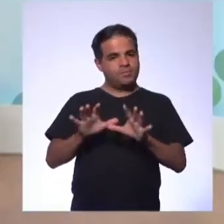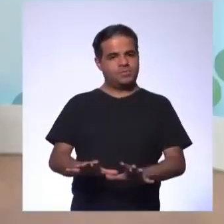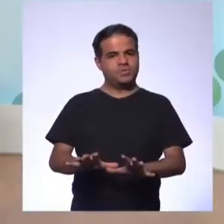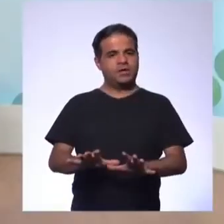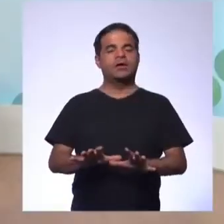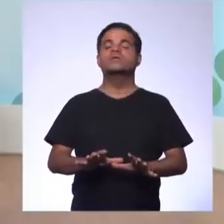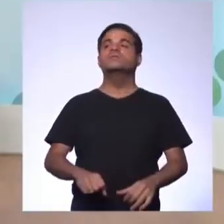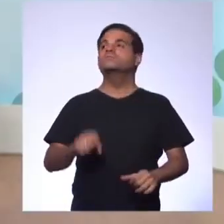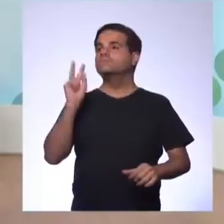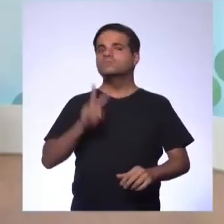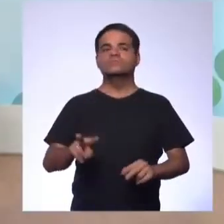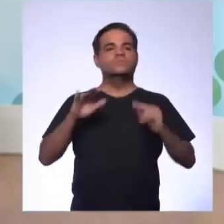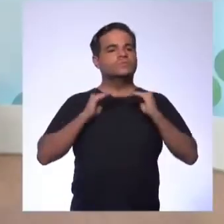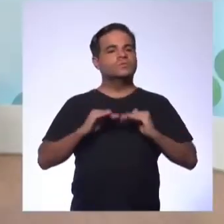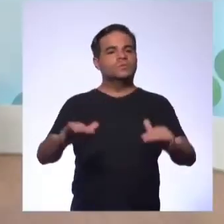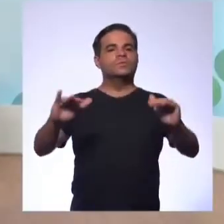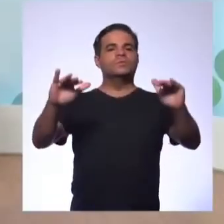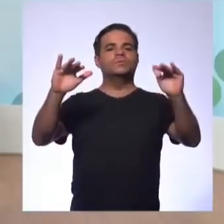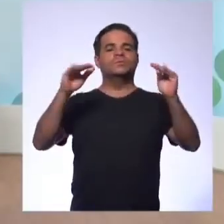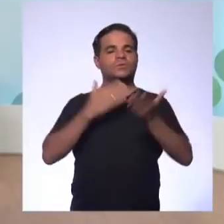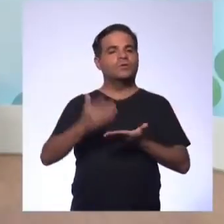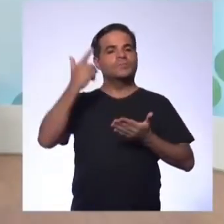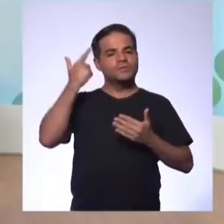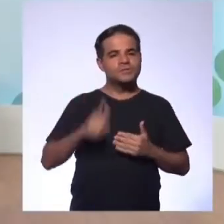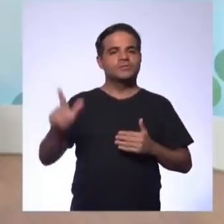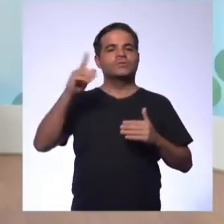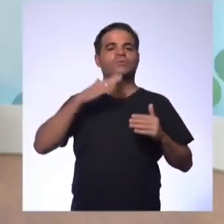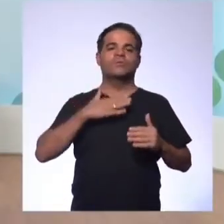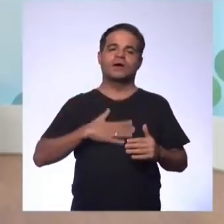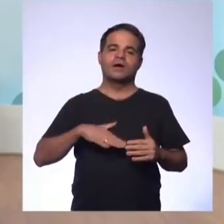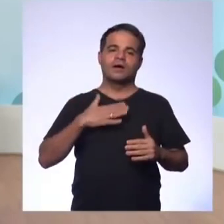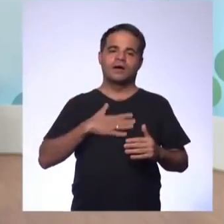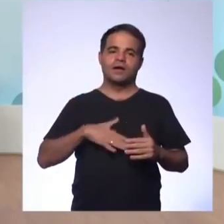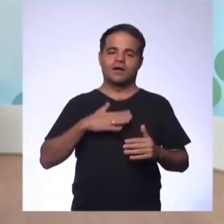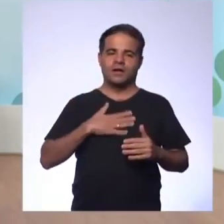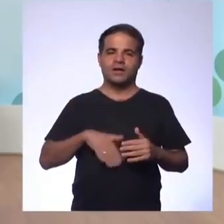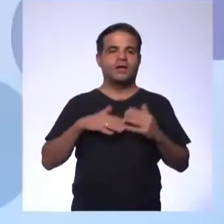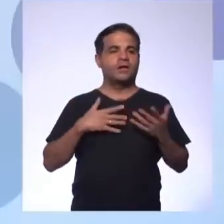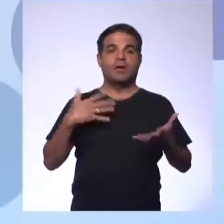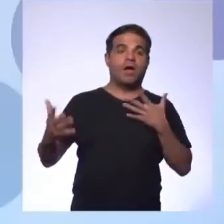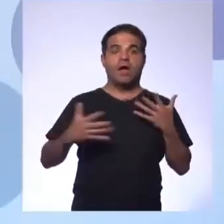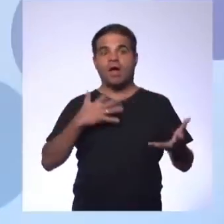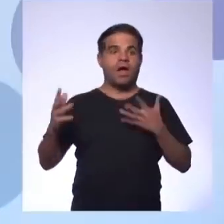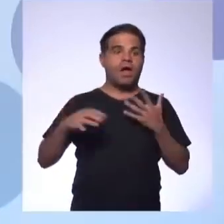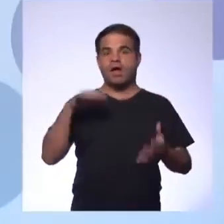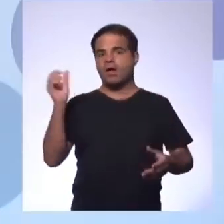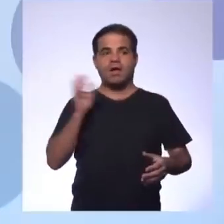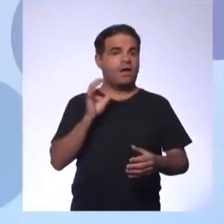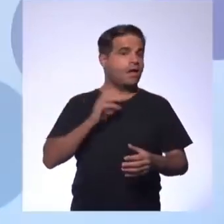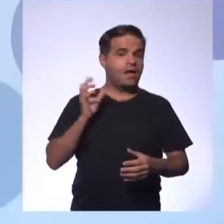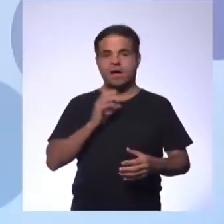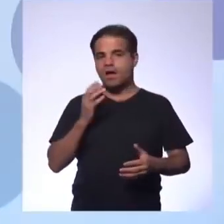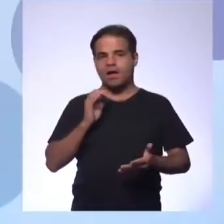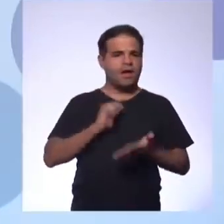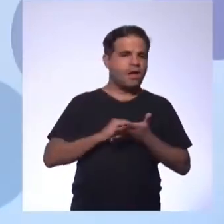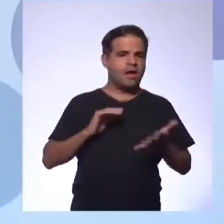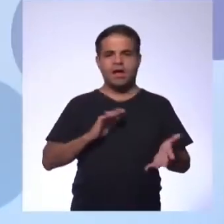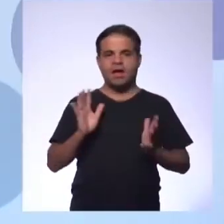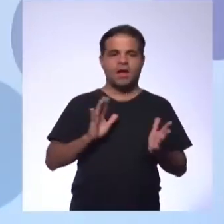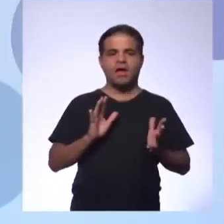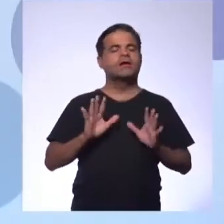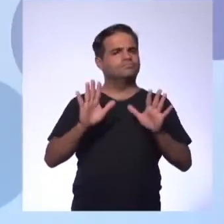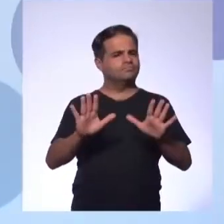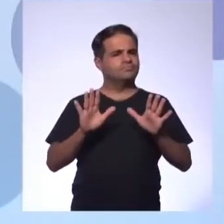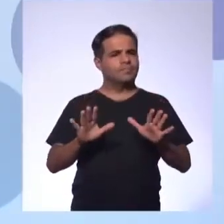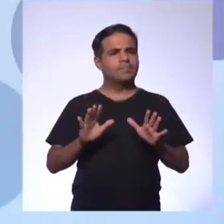chão, olha o campo, olha o jogo e começa a jogar de Com novo. calma, né, Com professor Mauro? calma, Sem querer fazer isso. todas as atividades de uma vez. Né? O professor Mauro vai